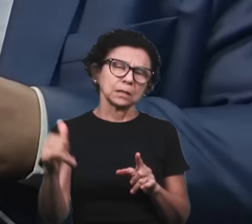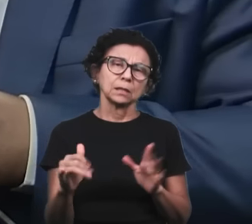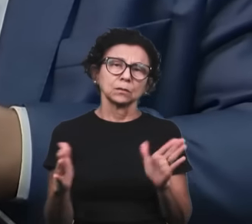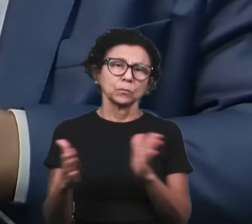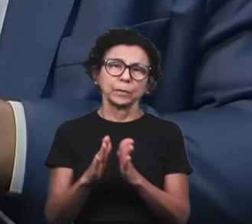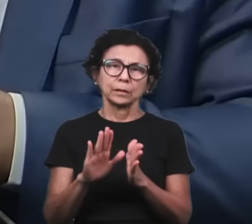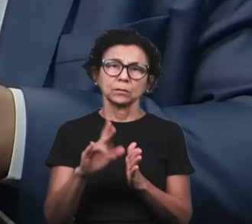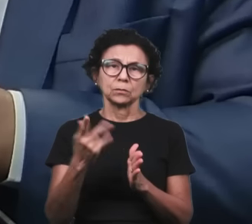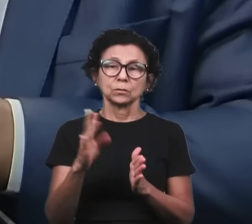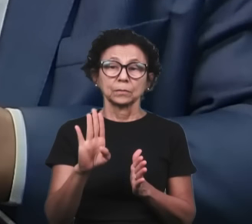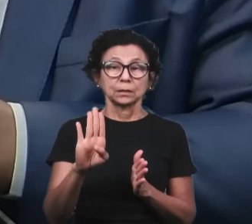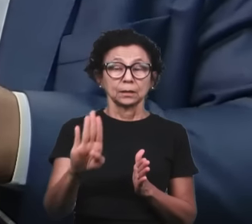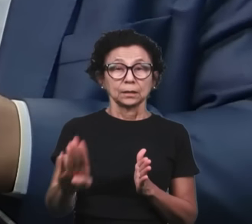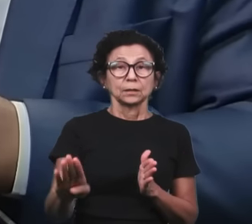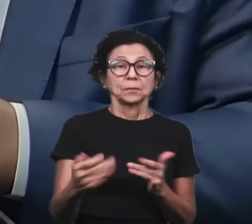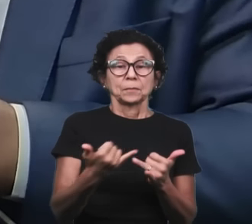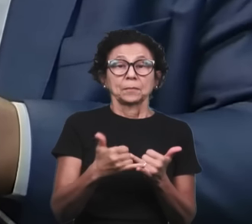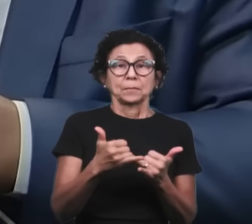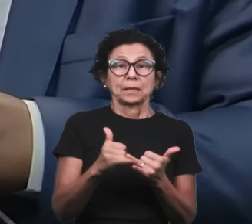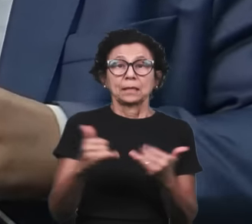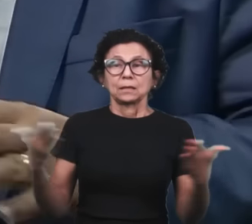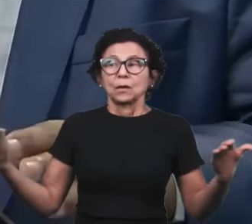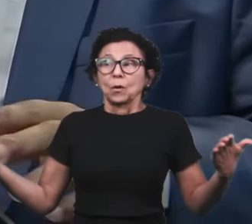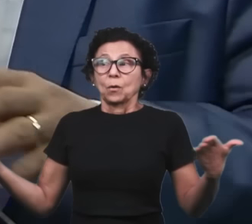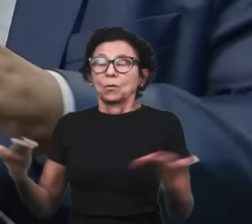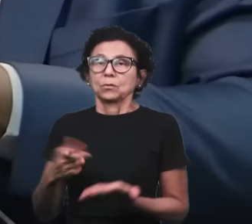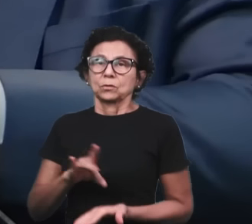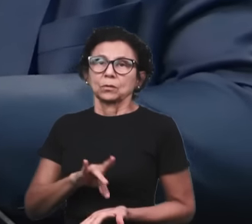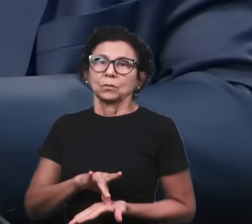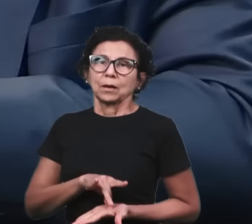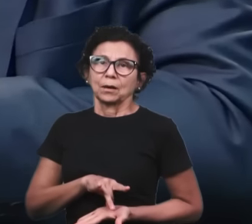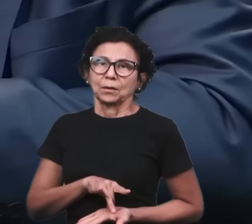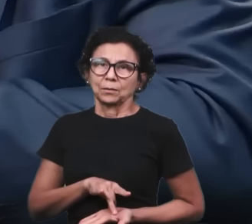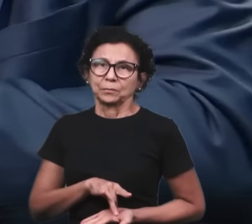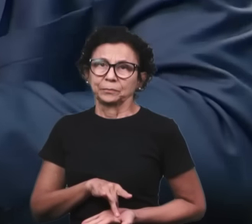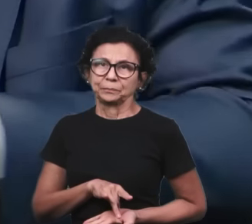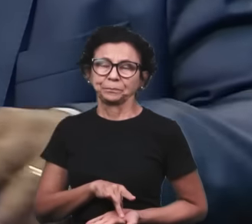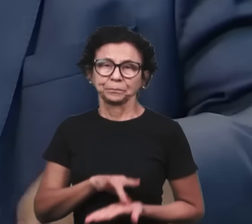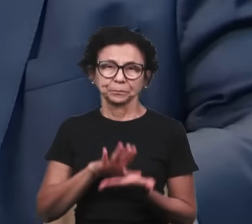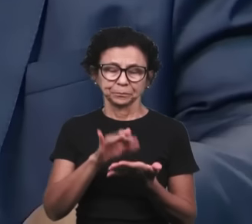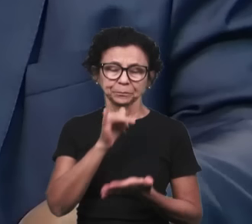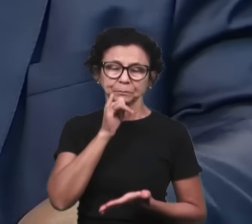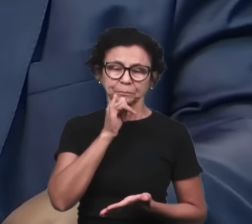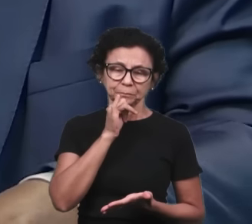são semelhantes aos nossos dias. Então, eu vou dar um exemplo aqui.